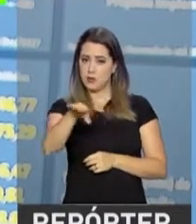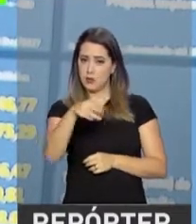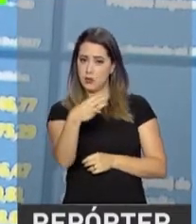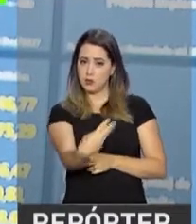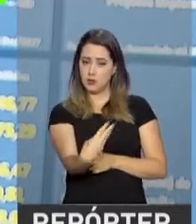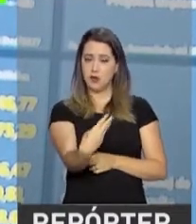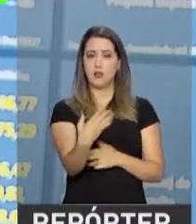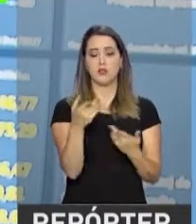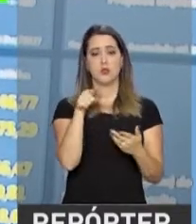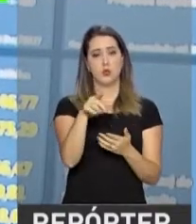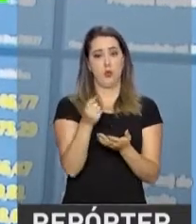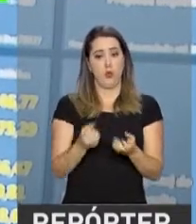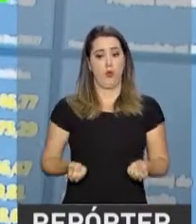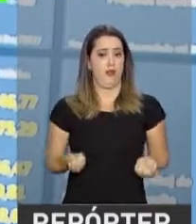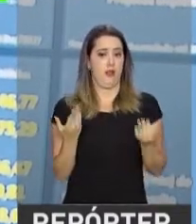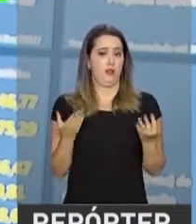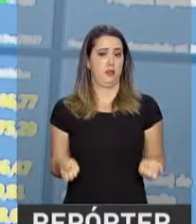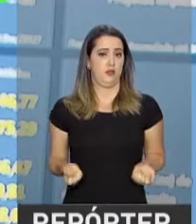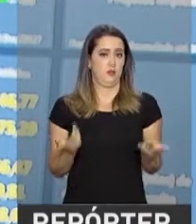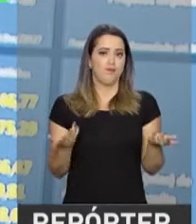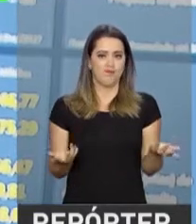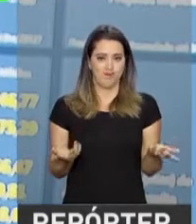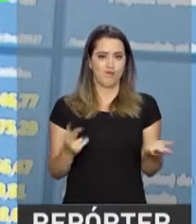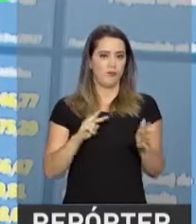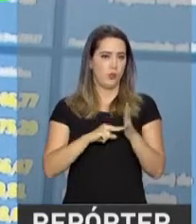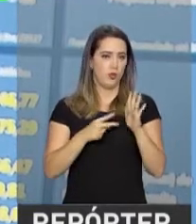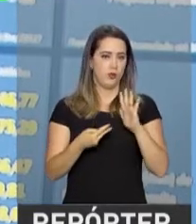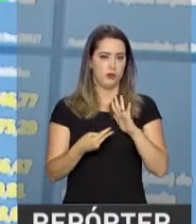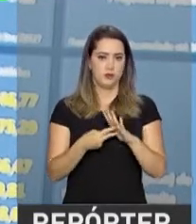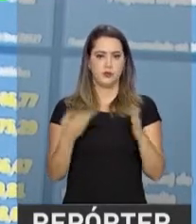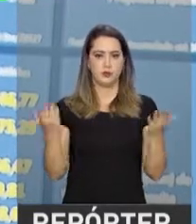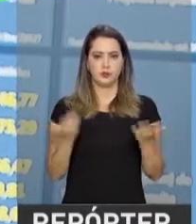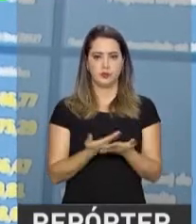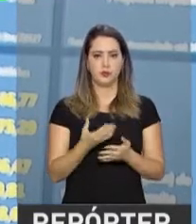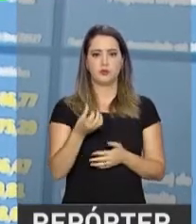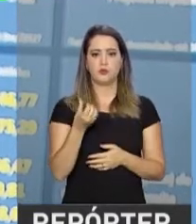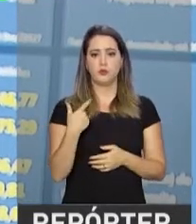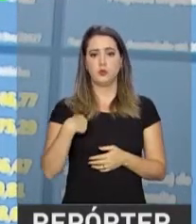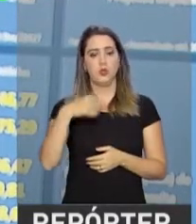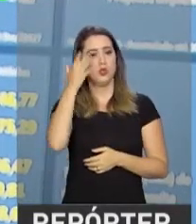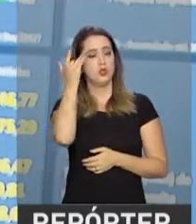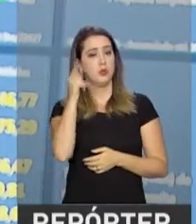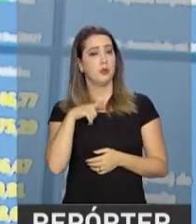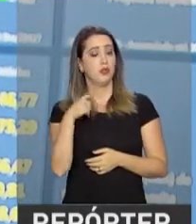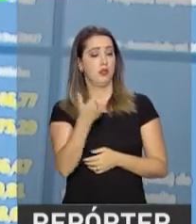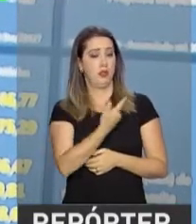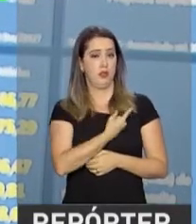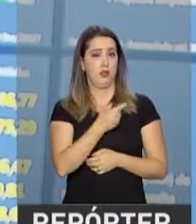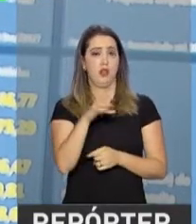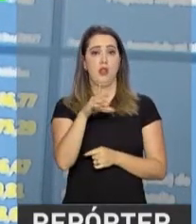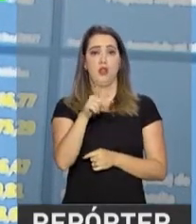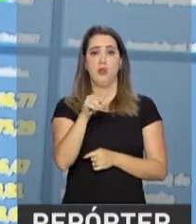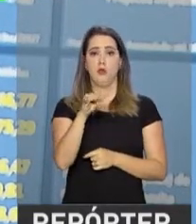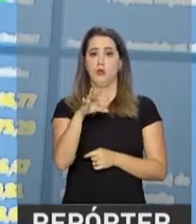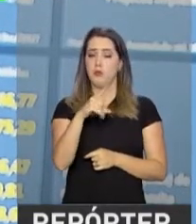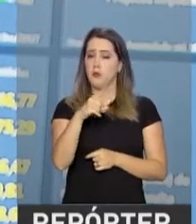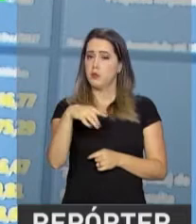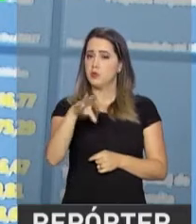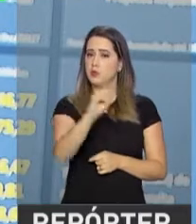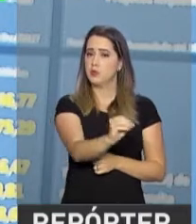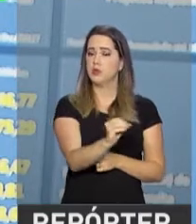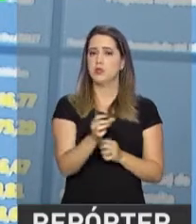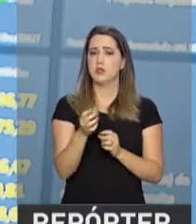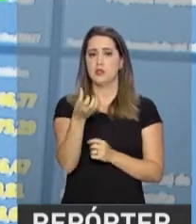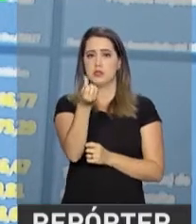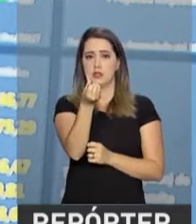a licitação de amanhã que trabalha com um referencial de seis milhões e meio de reais tem por trás de si um gasto